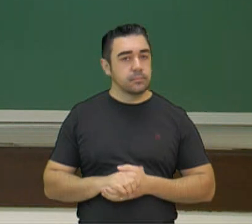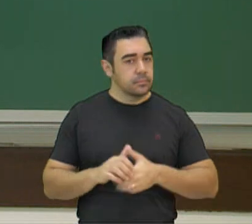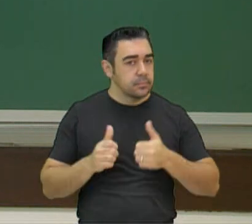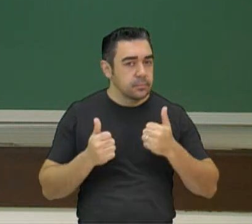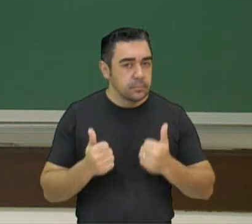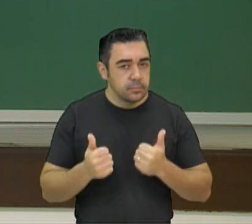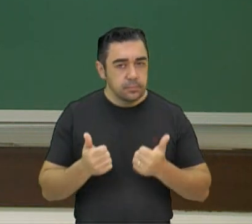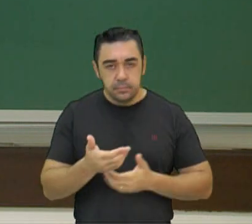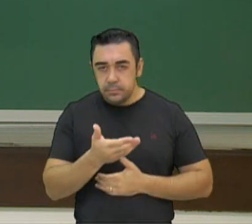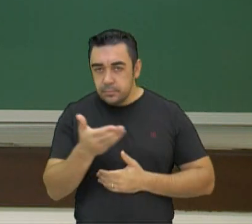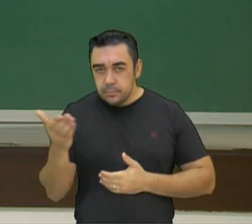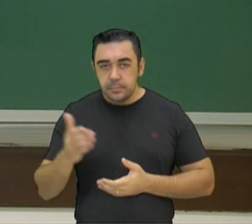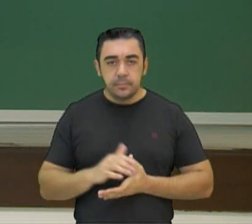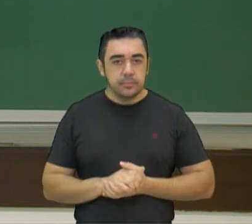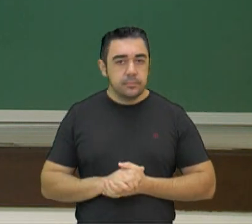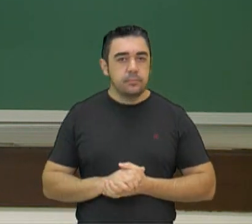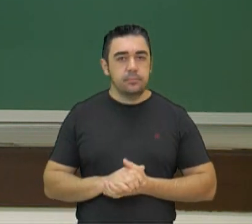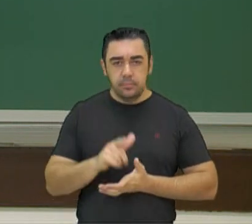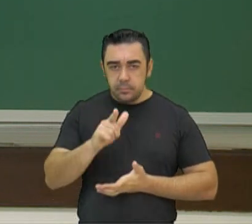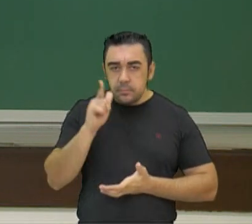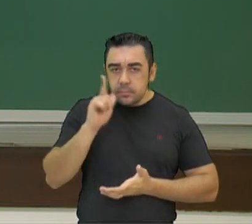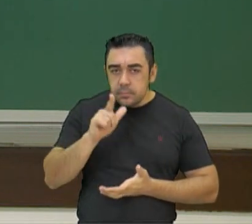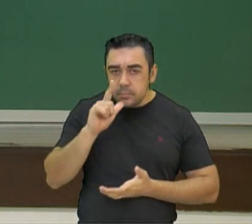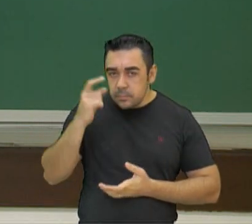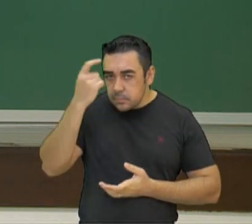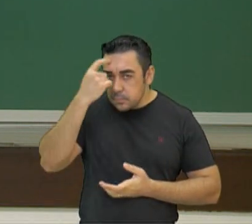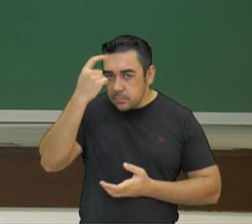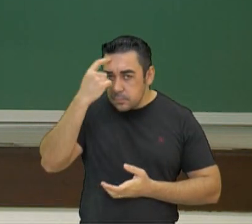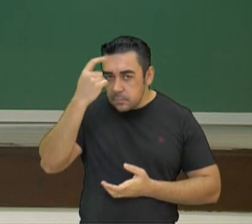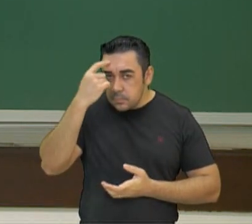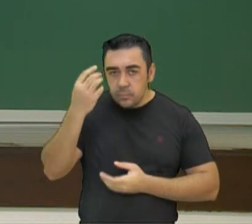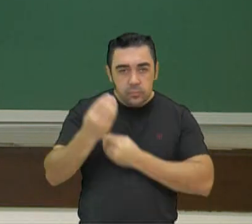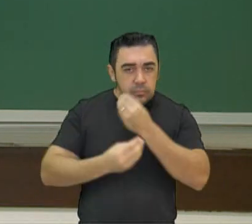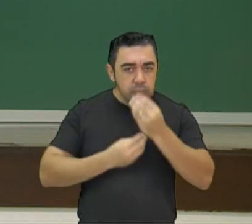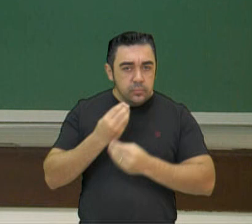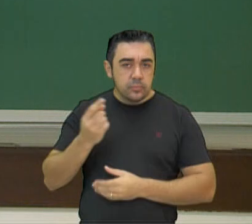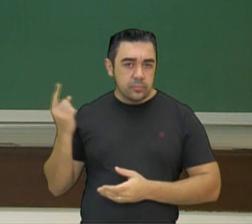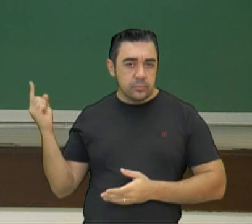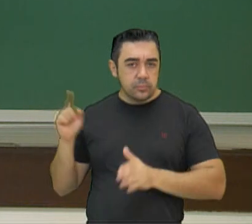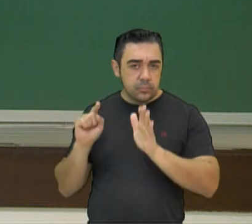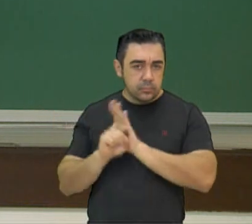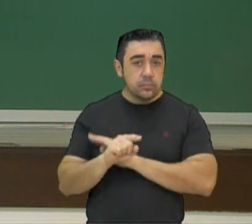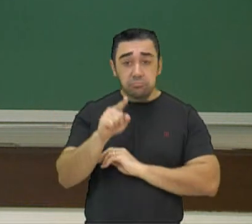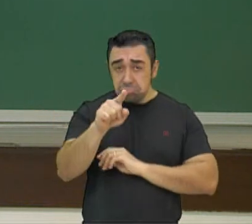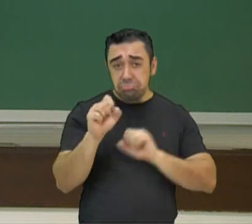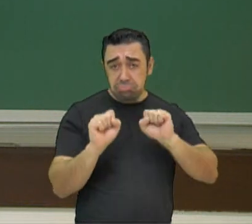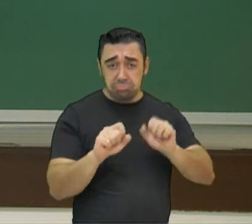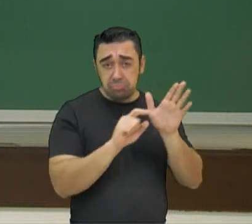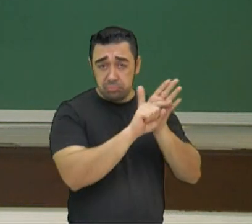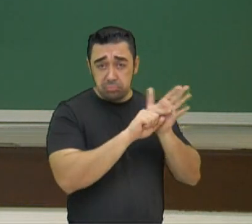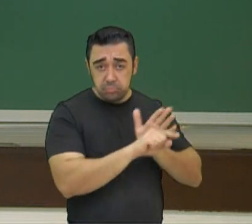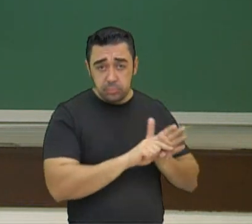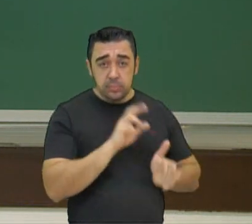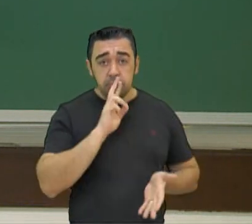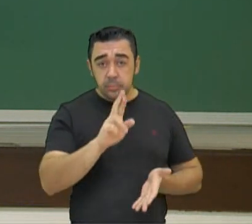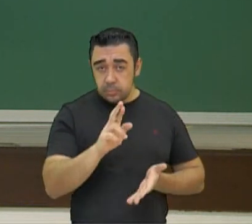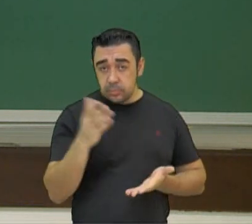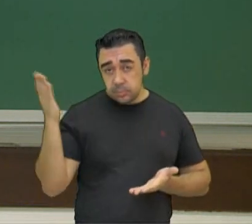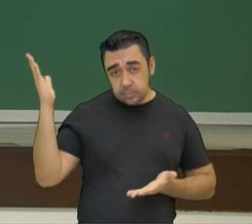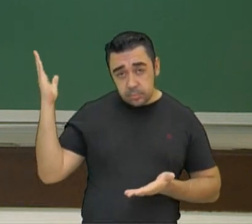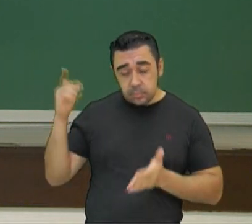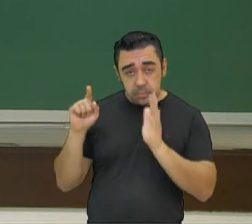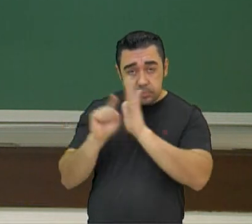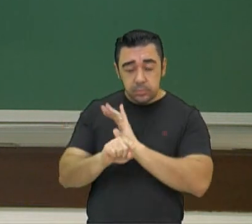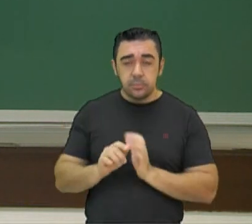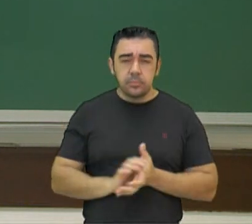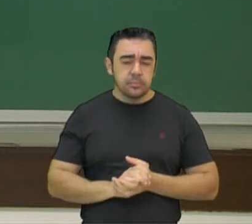Muito bem, pessoal. Conseguiram refletir e pensar um pouquinho, até pesquisar, quem sabe, a resposta dessa